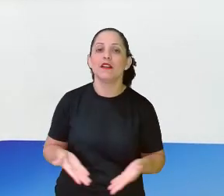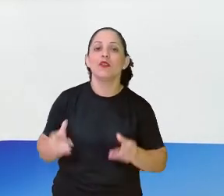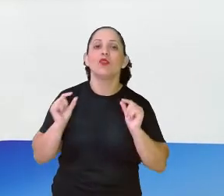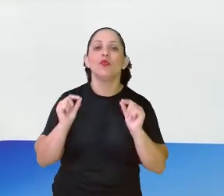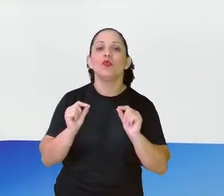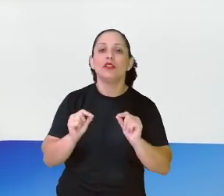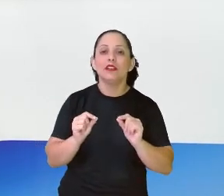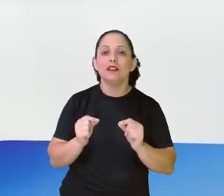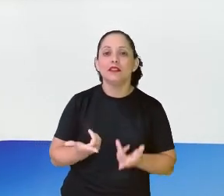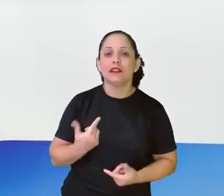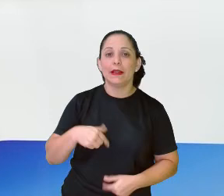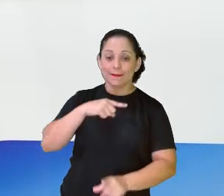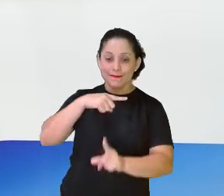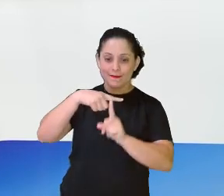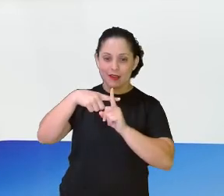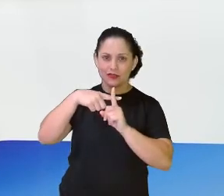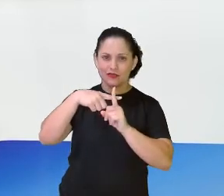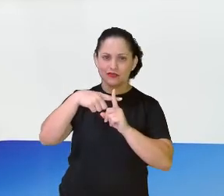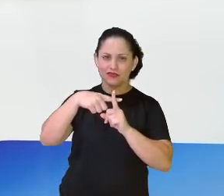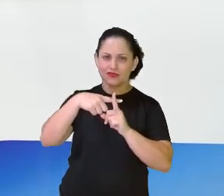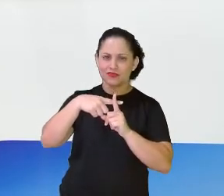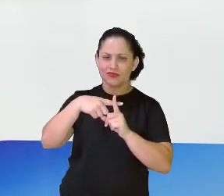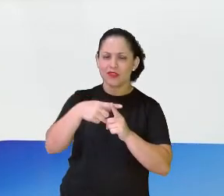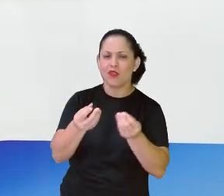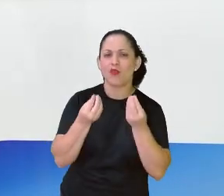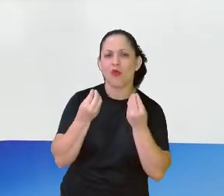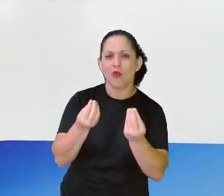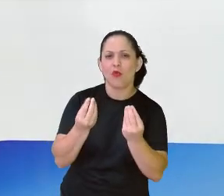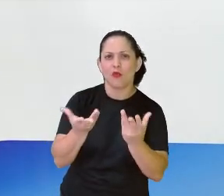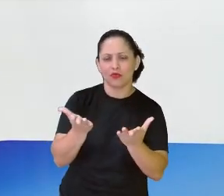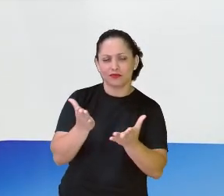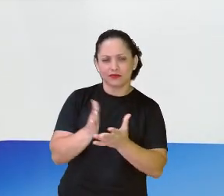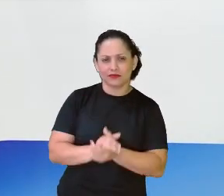uma adição. Como assim?